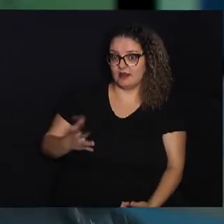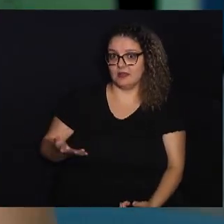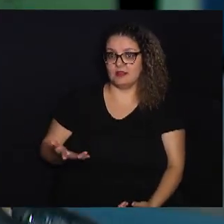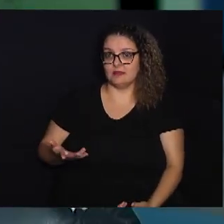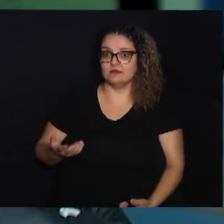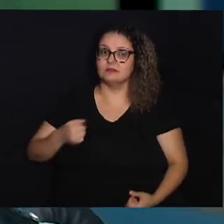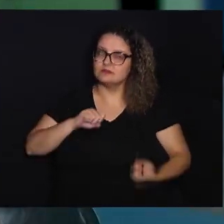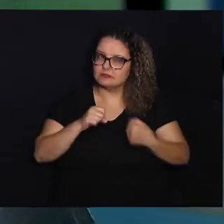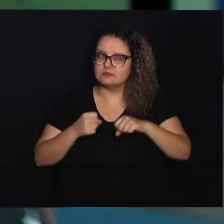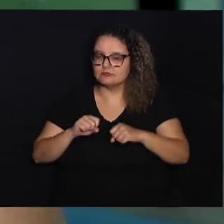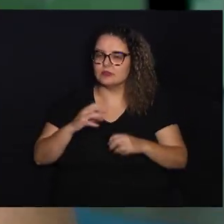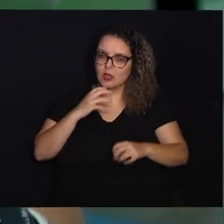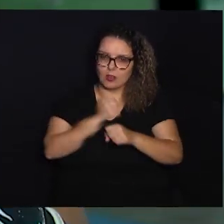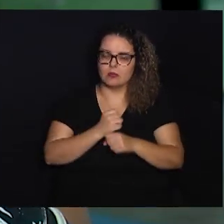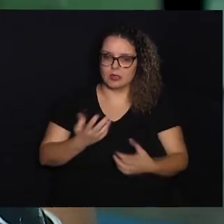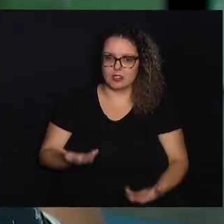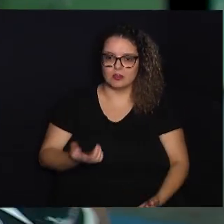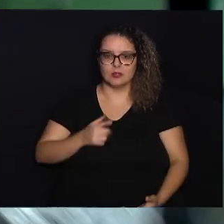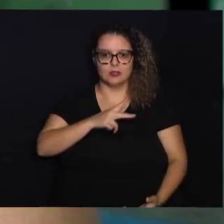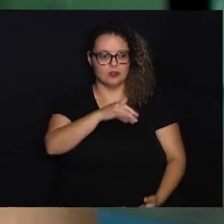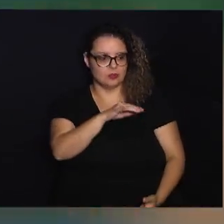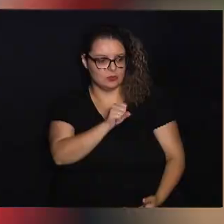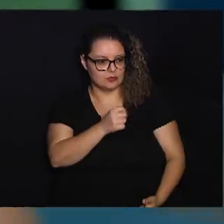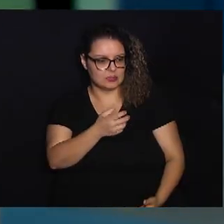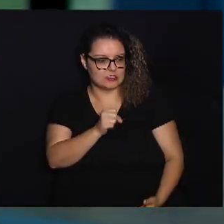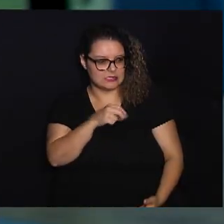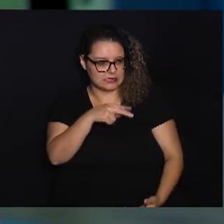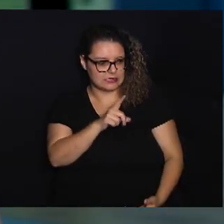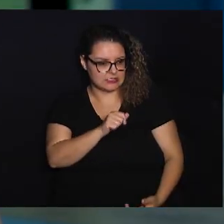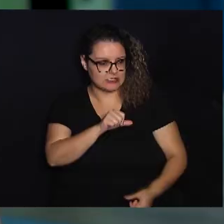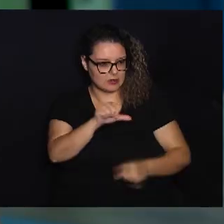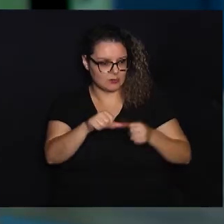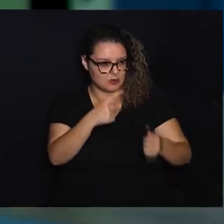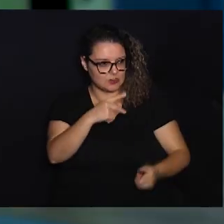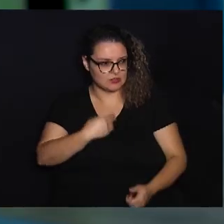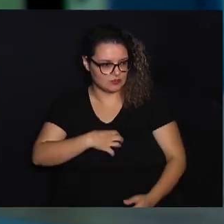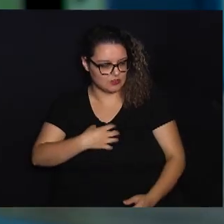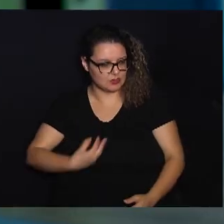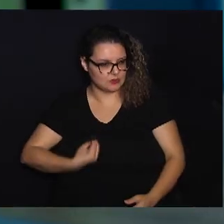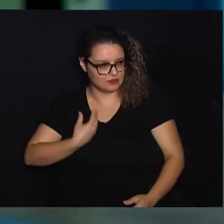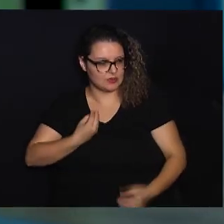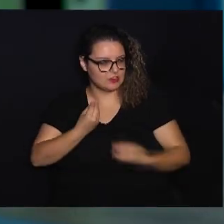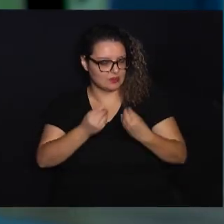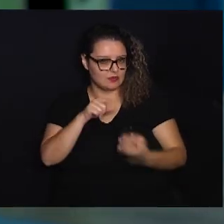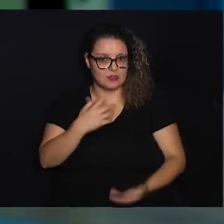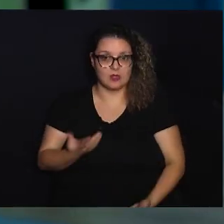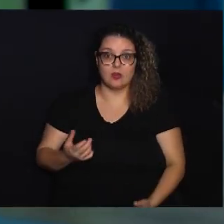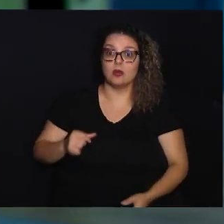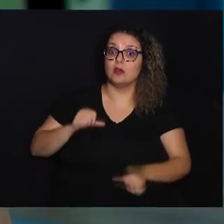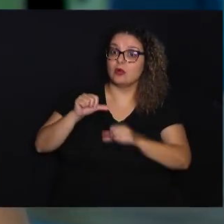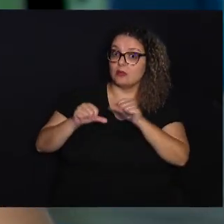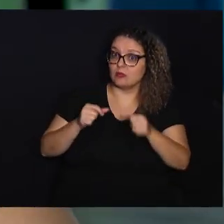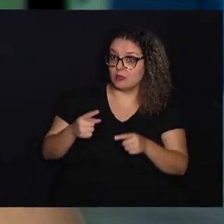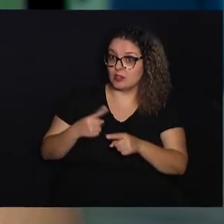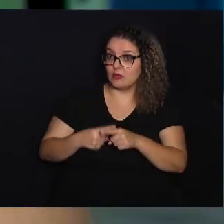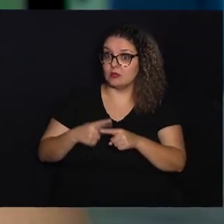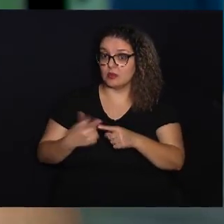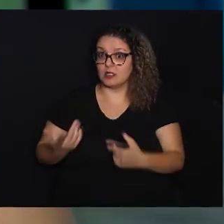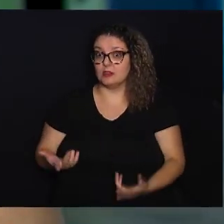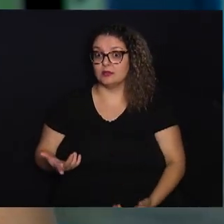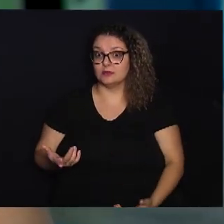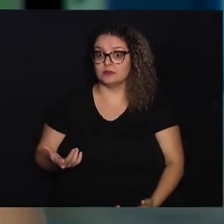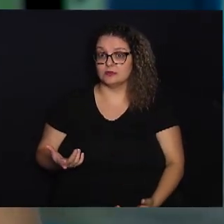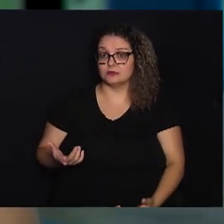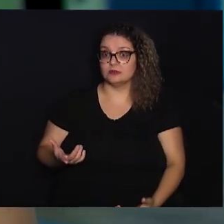uma luta que fosse mais completa. E o Lucas, e o sandá mudou seu estilo de vida? Como que é?